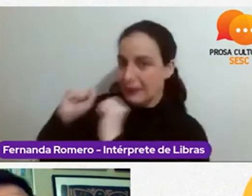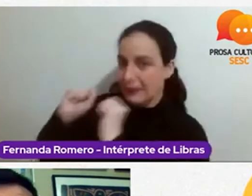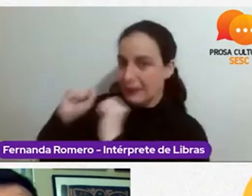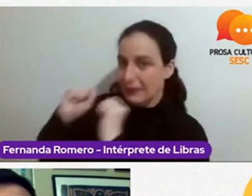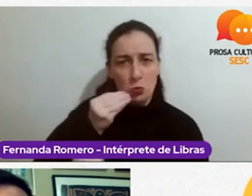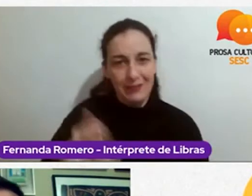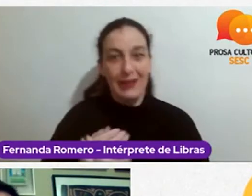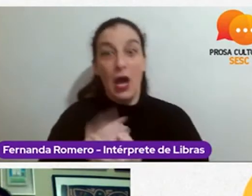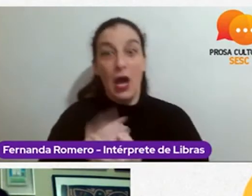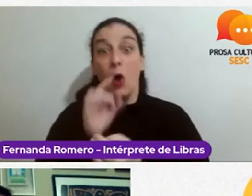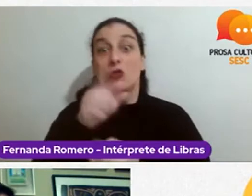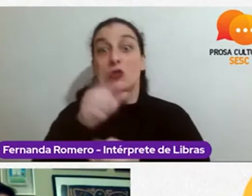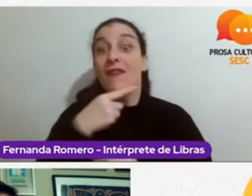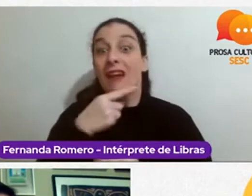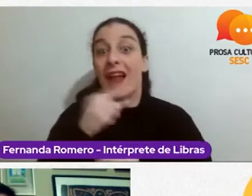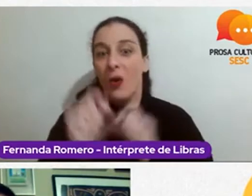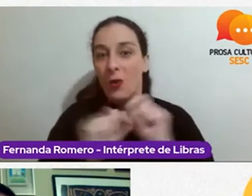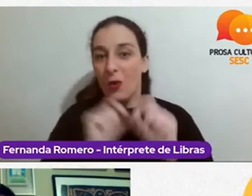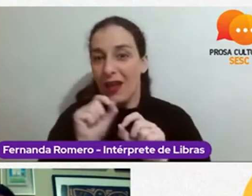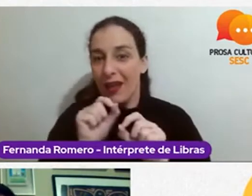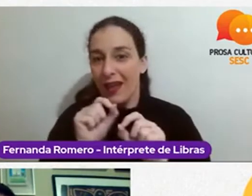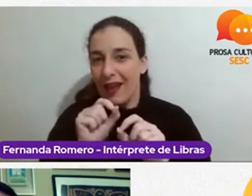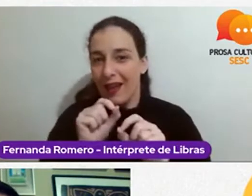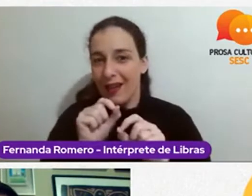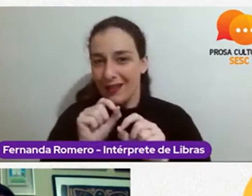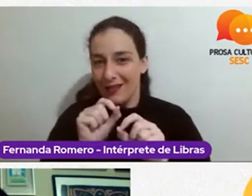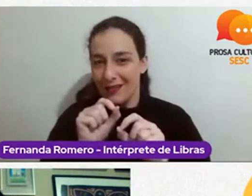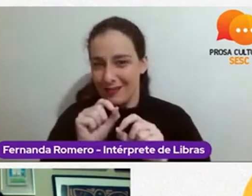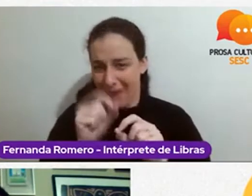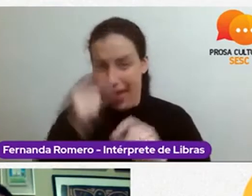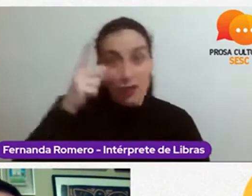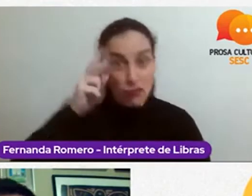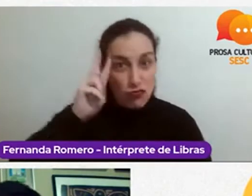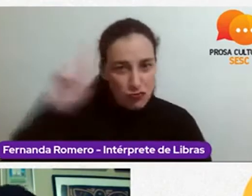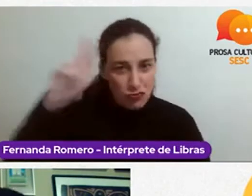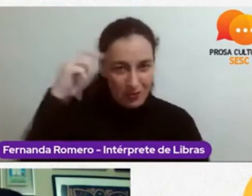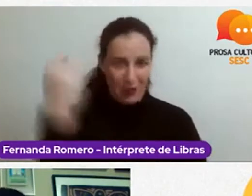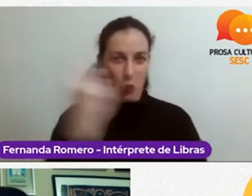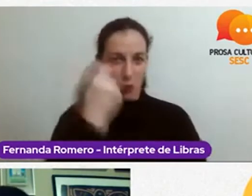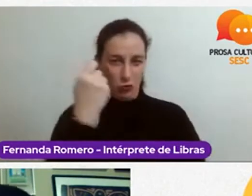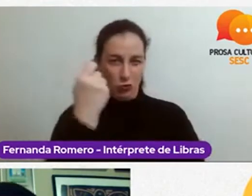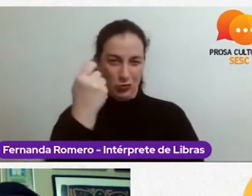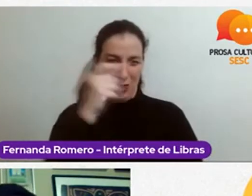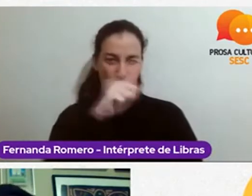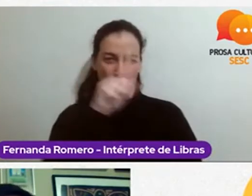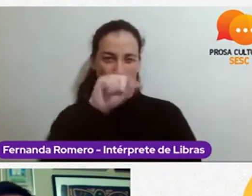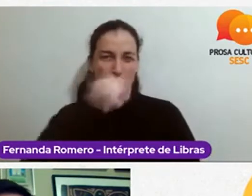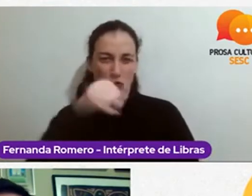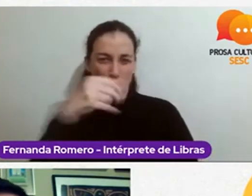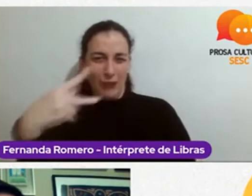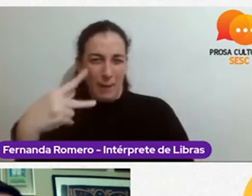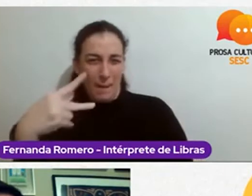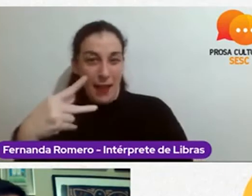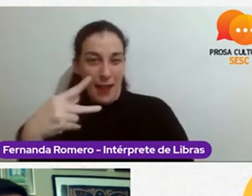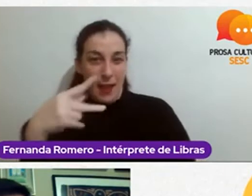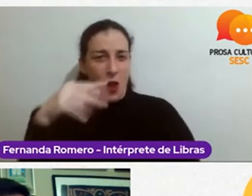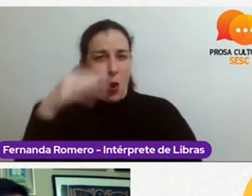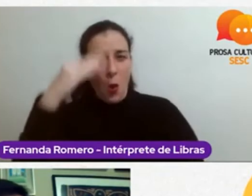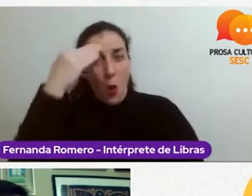esse destaque especial aqui, a nossa direção regional, Zé Paulo, o presidente Luiz Carlos Bon, pela